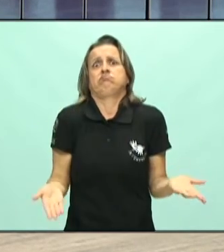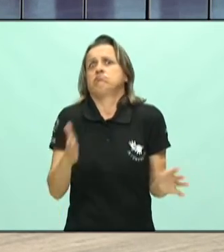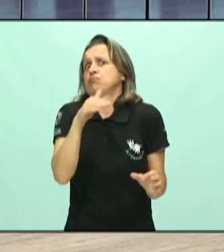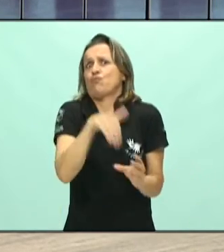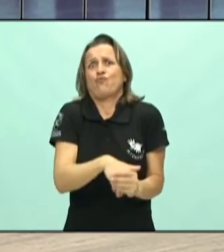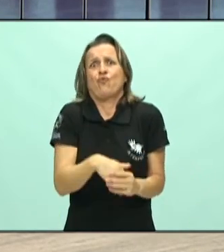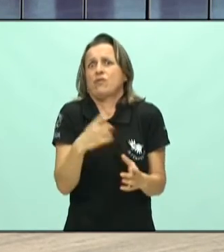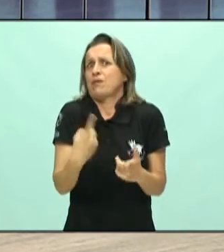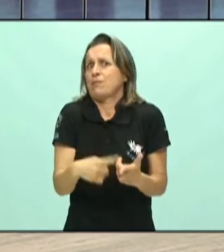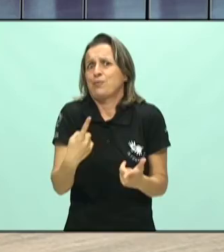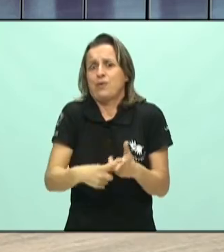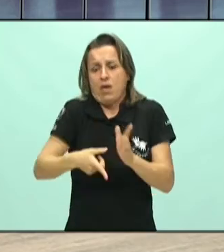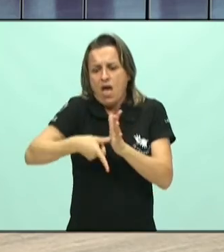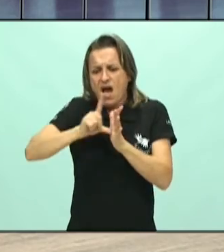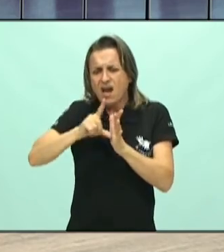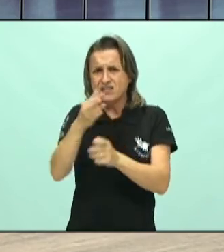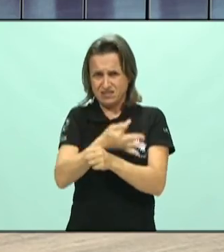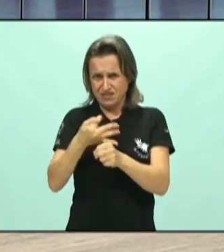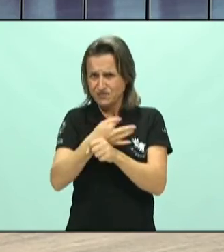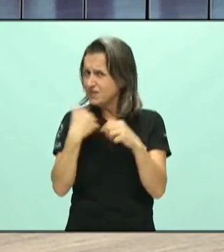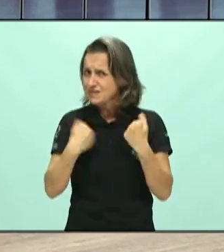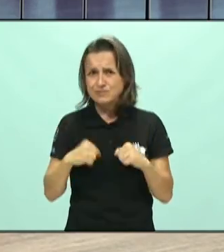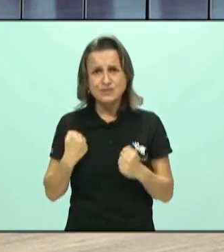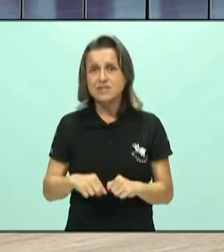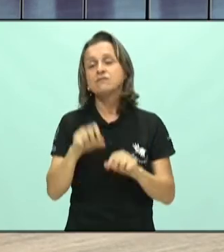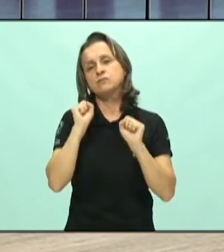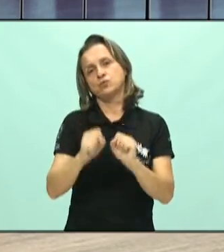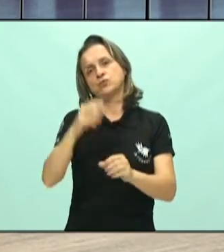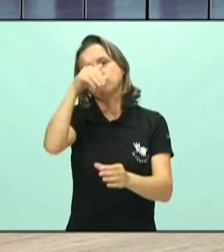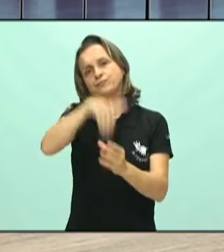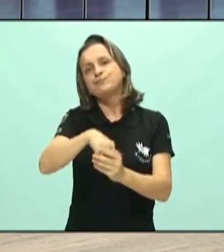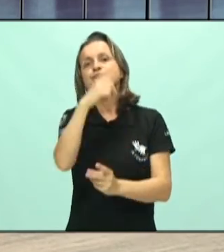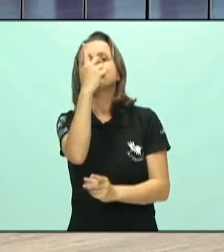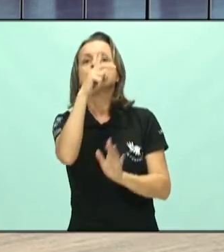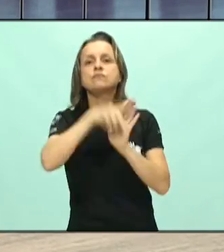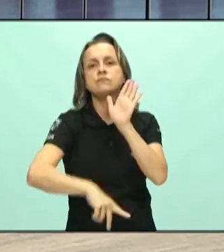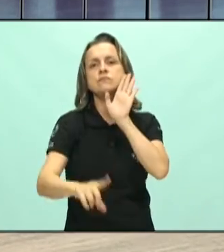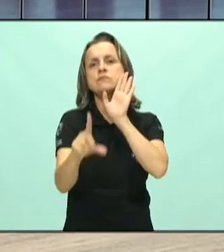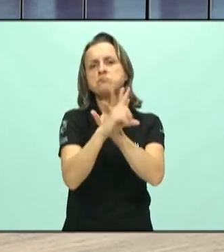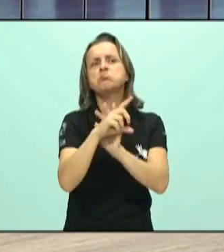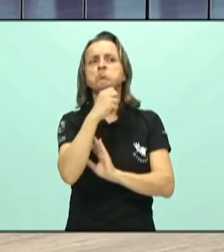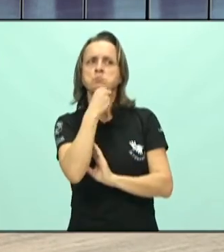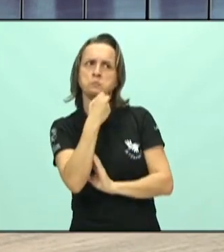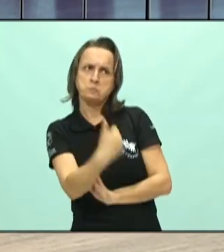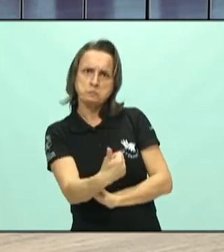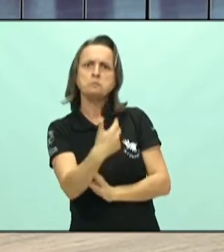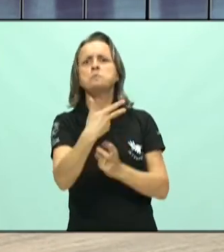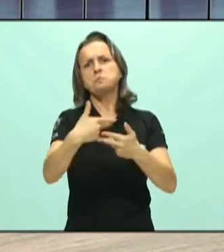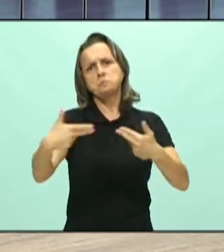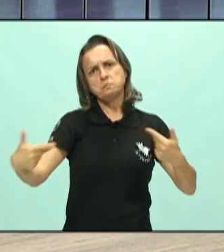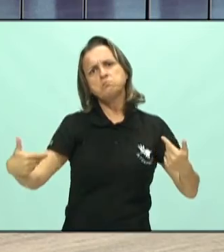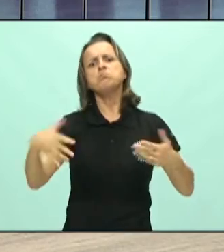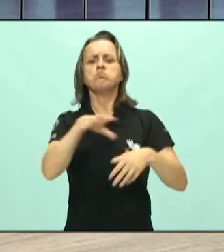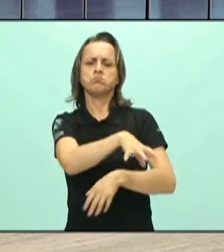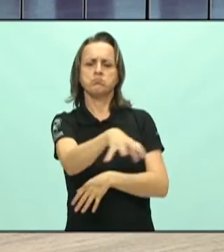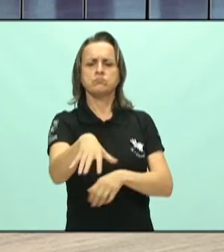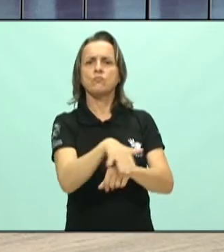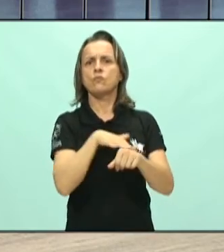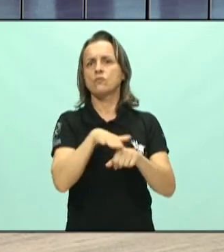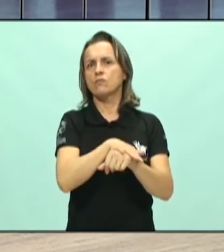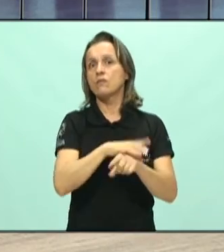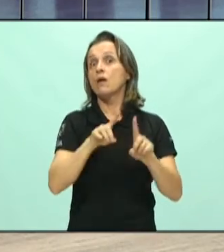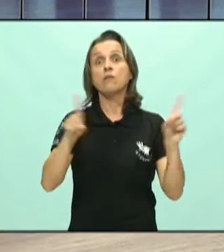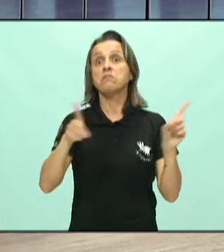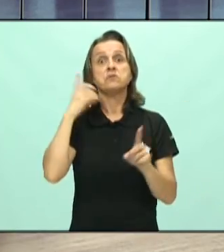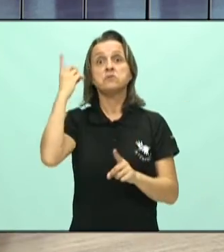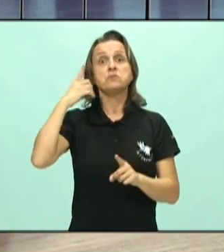necessidade de votar antes do recesso. Poderia ser votado um projeto de lei bem bacana, todo certo, com vários setores conversando. Sem os deputados